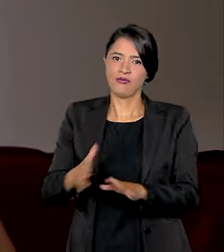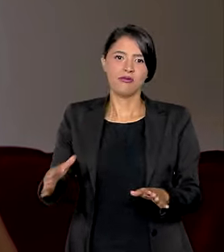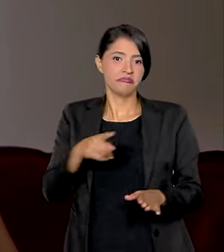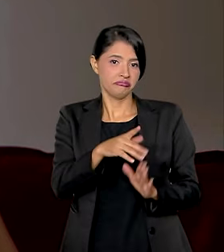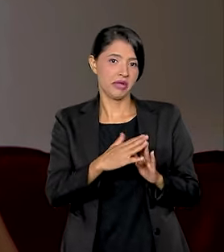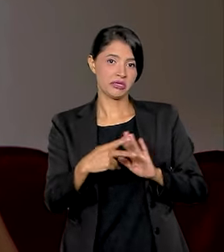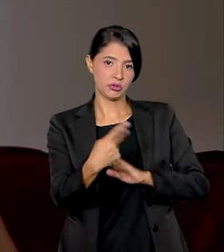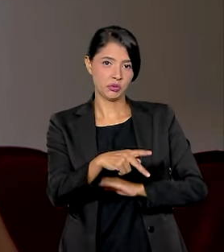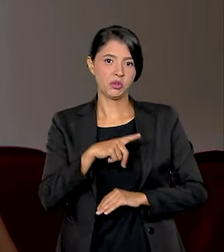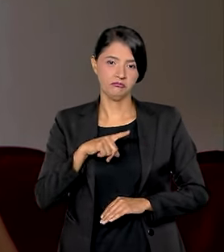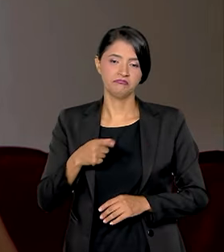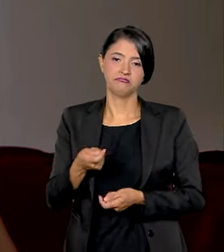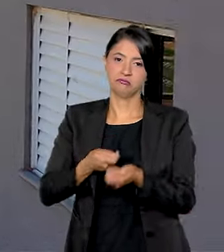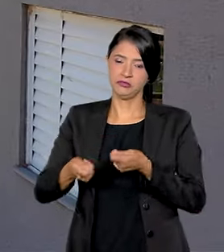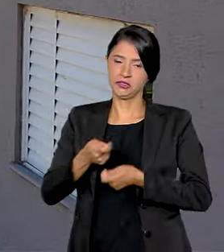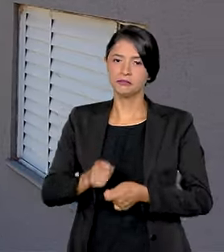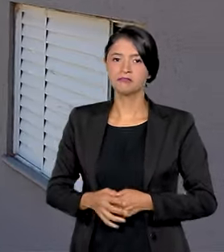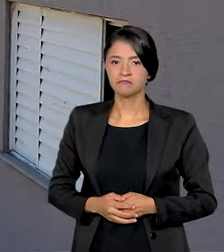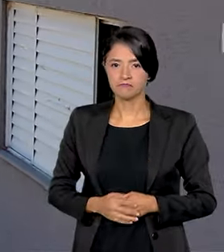economizar bastante.